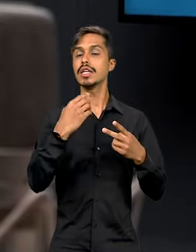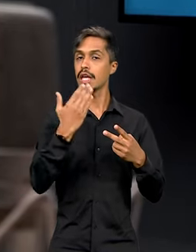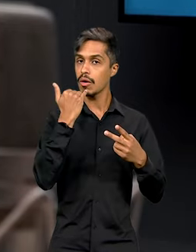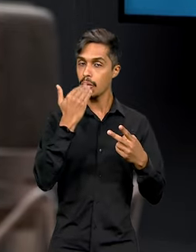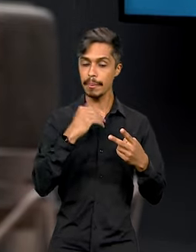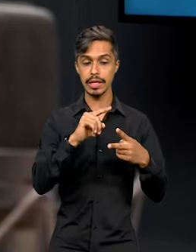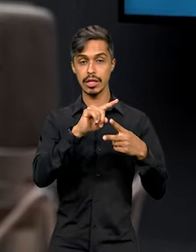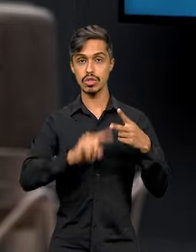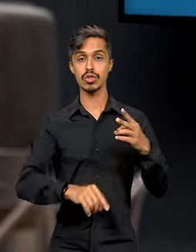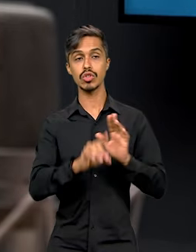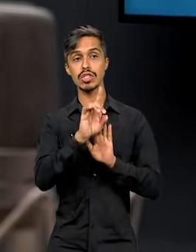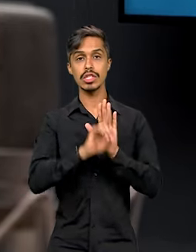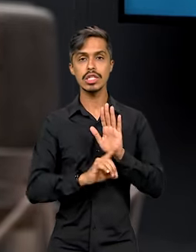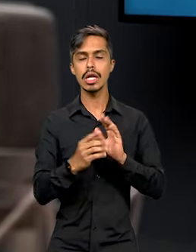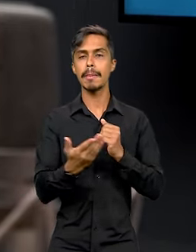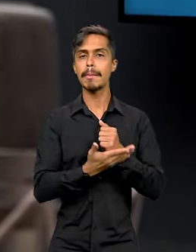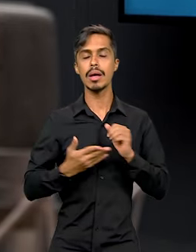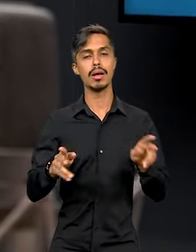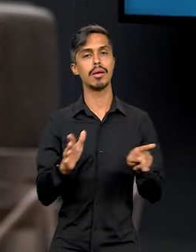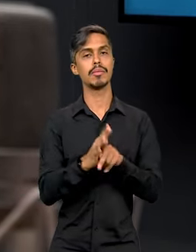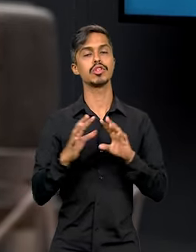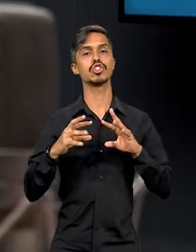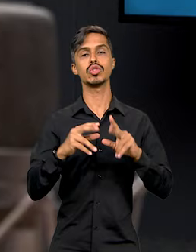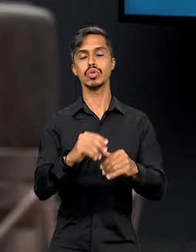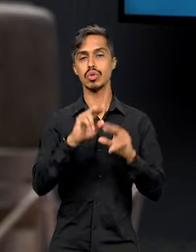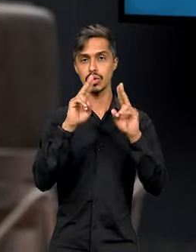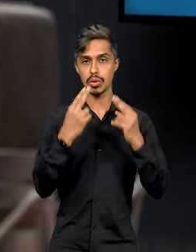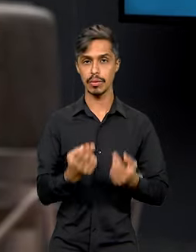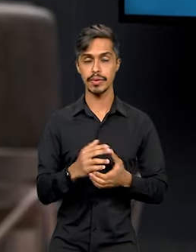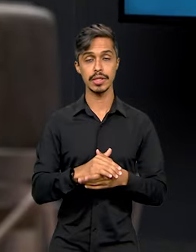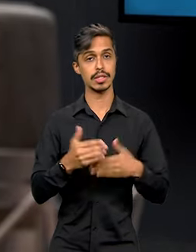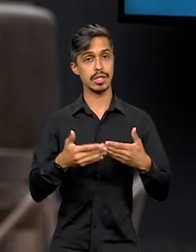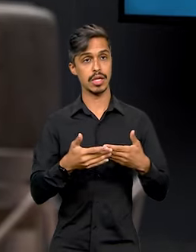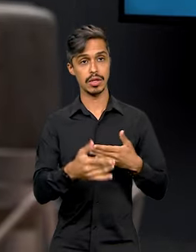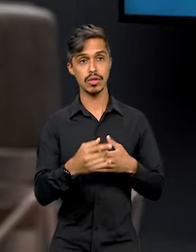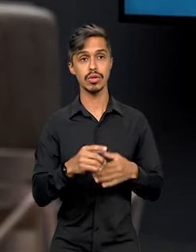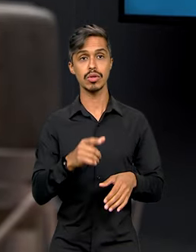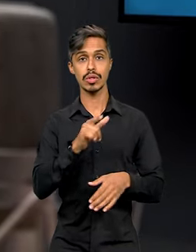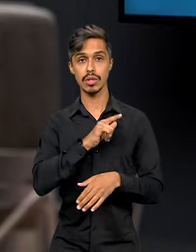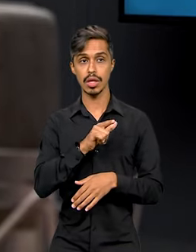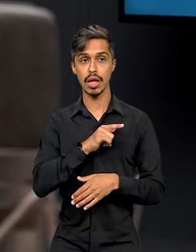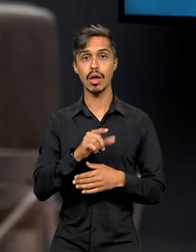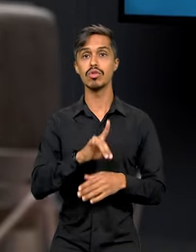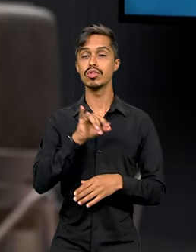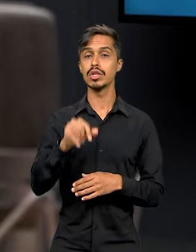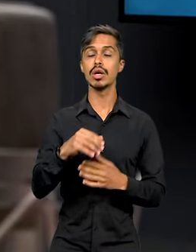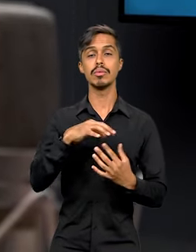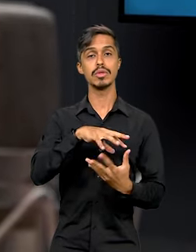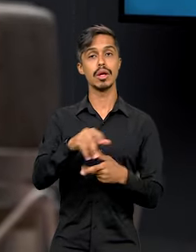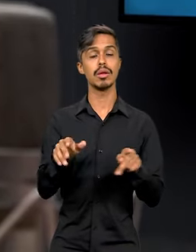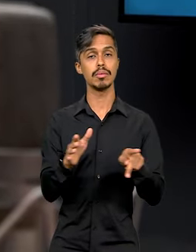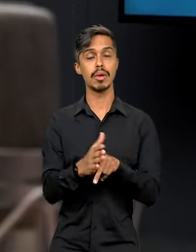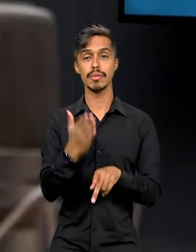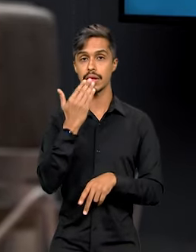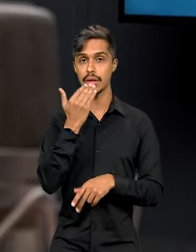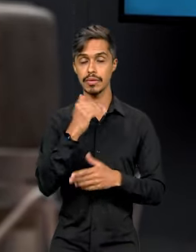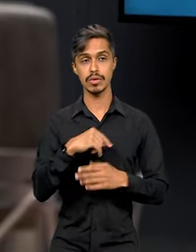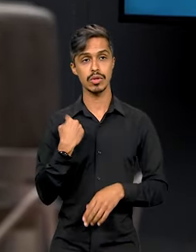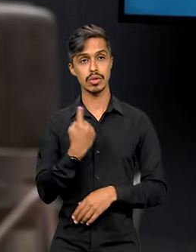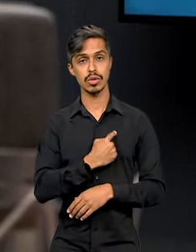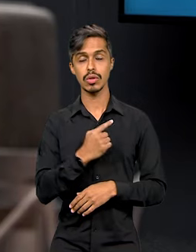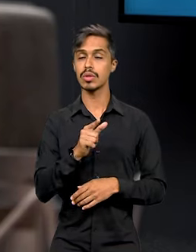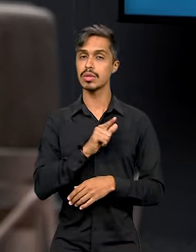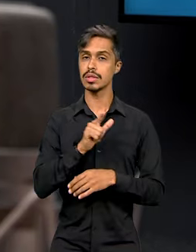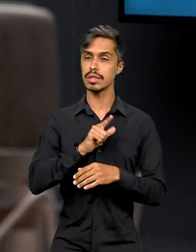poder viver bem de uma maneira intelectualmente e fisicamente apropriada de aí que se instituiu o dia mundial de alimentação mas